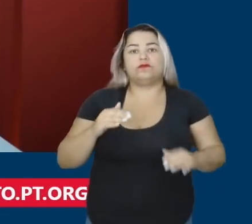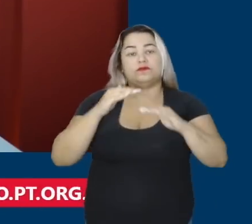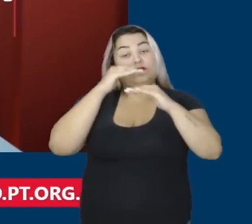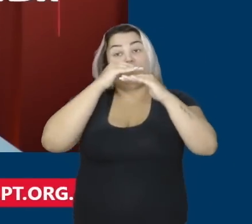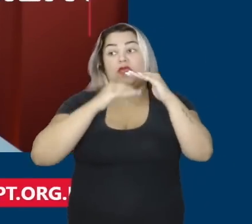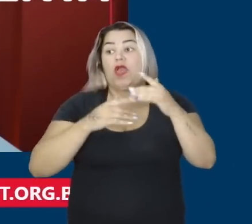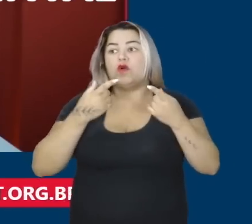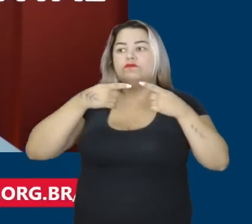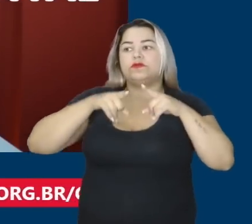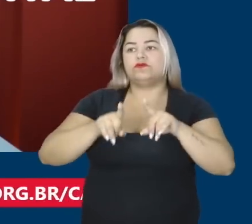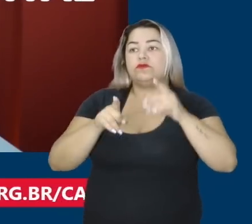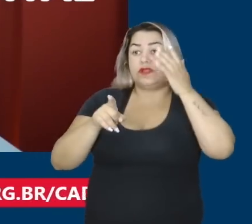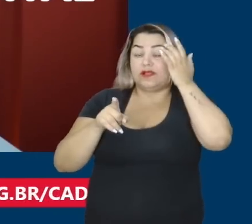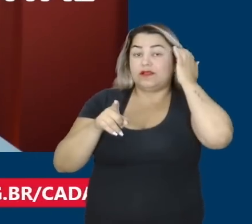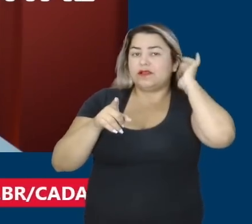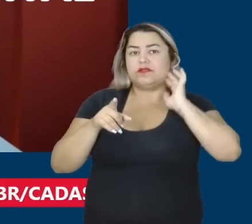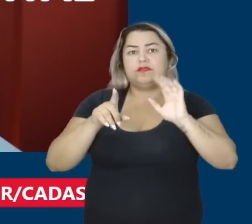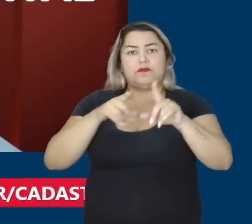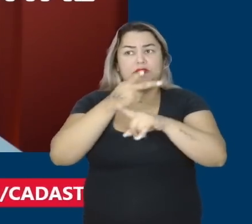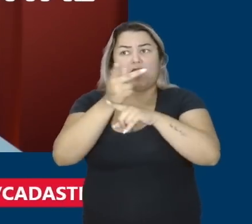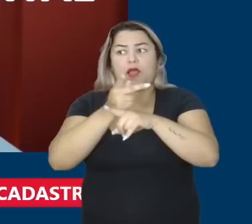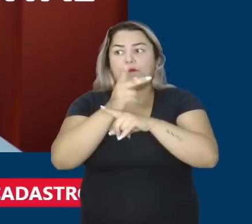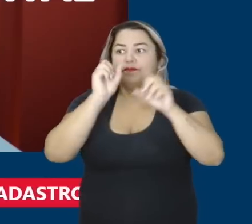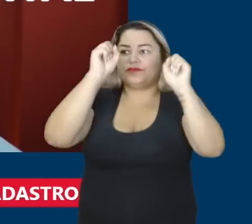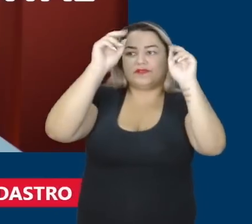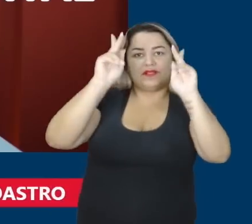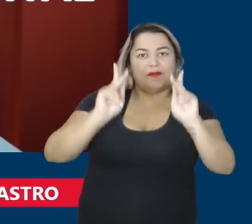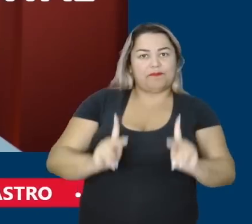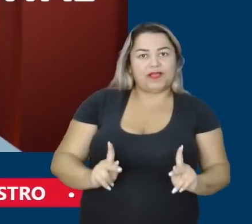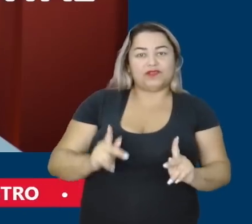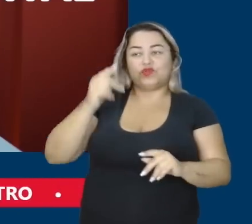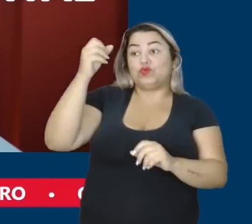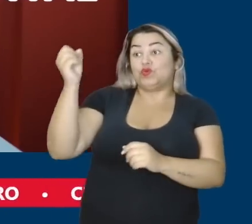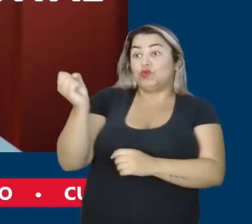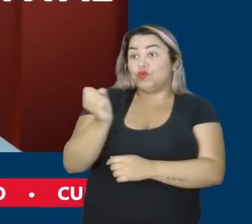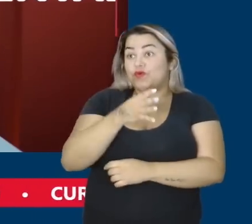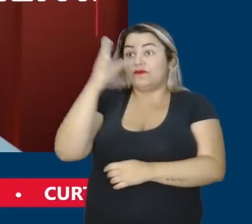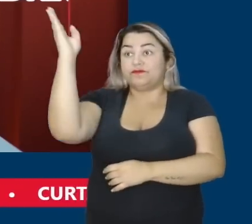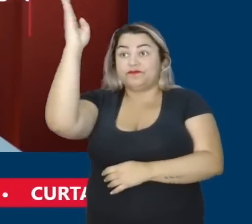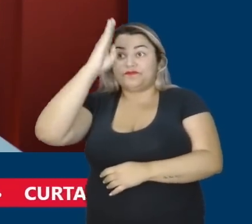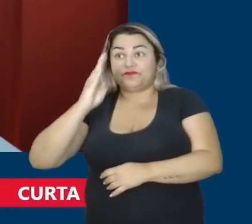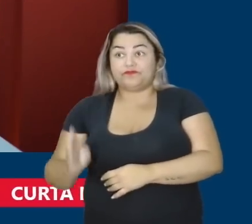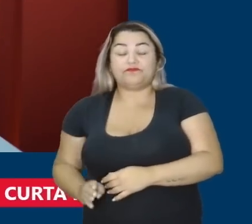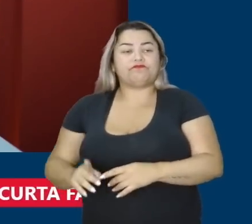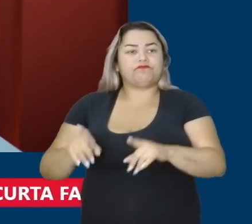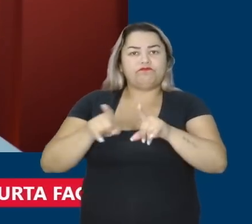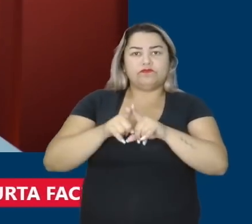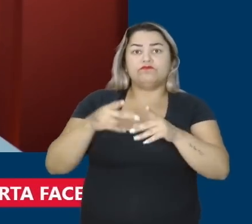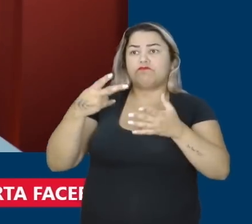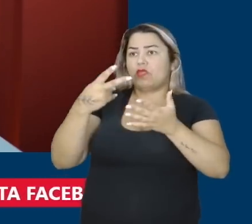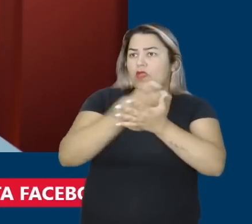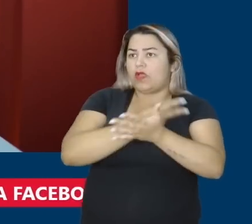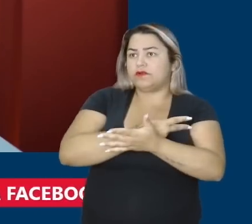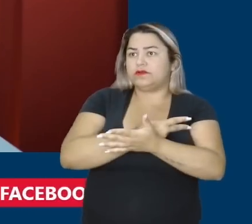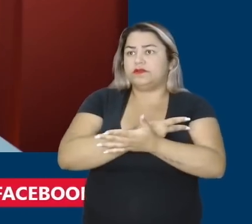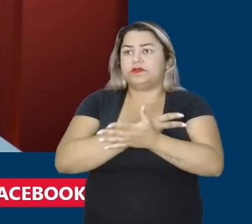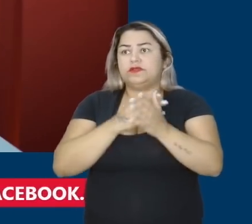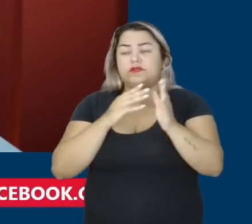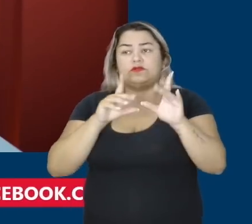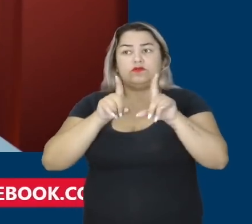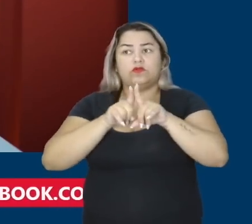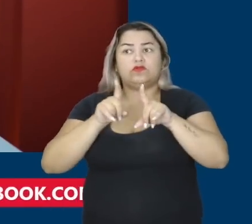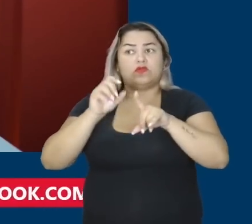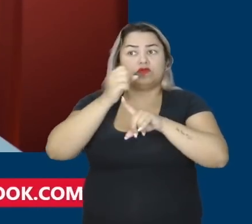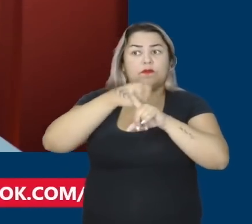combate à crise ambiental e também na busca da paz. Um novo Brasil está emergindo de um período submetido ao obscurantismo